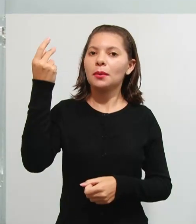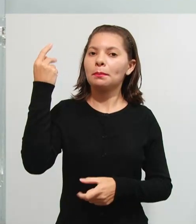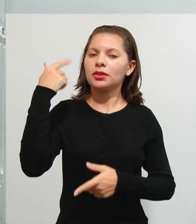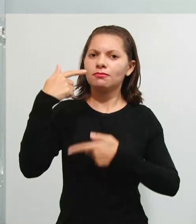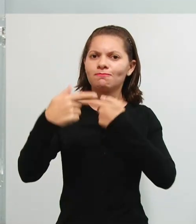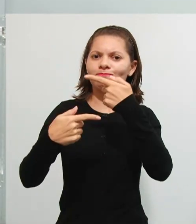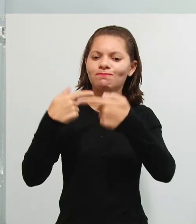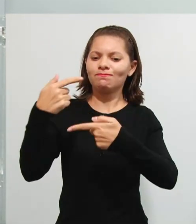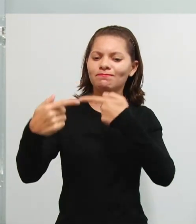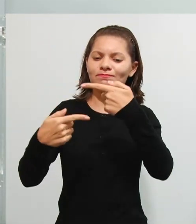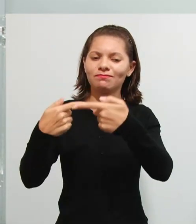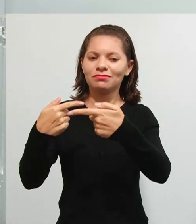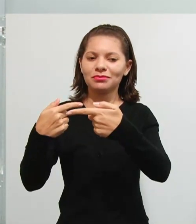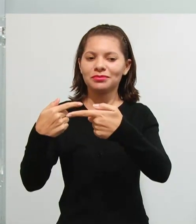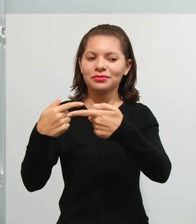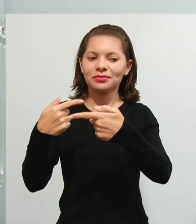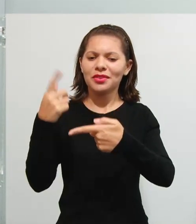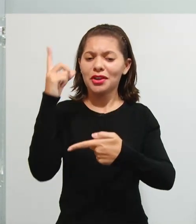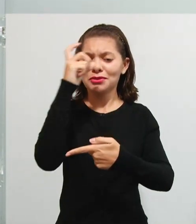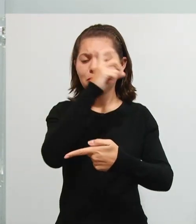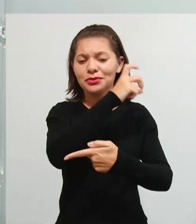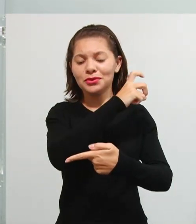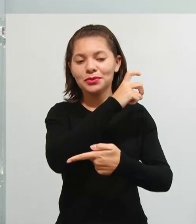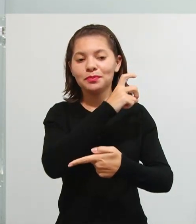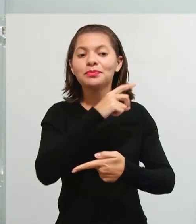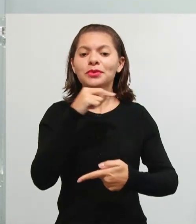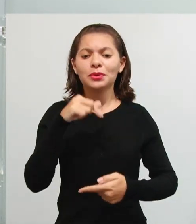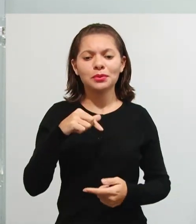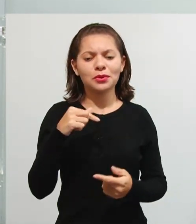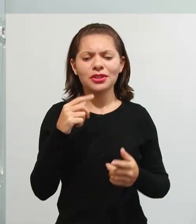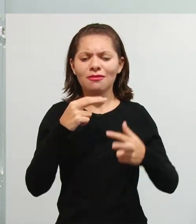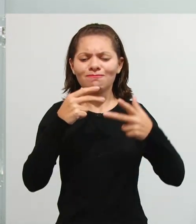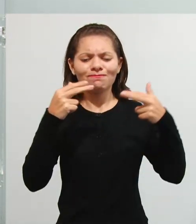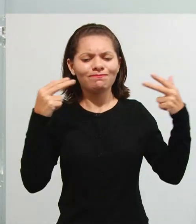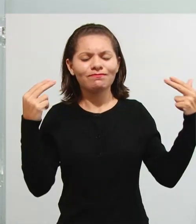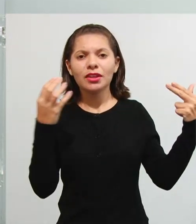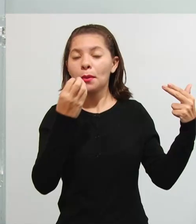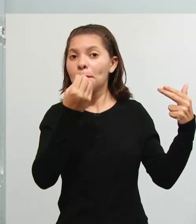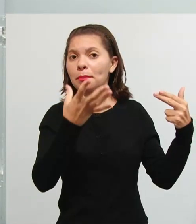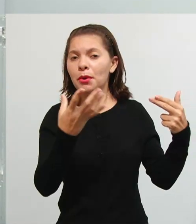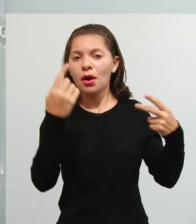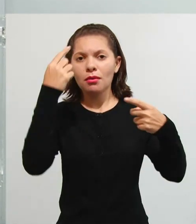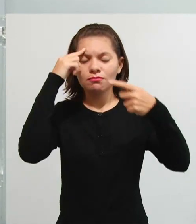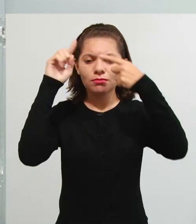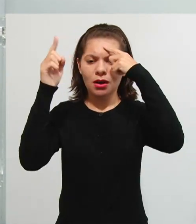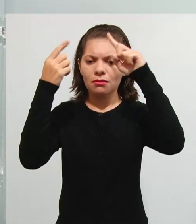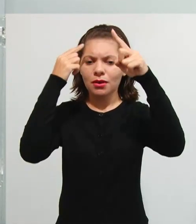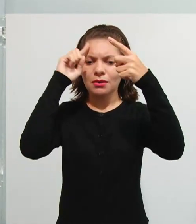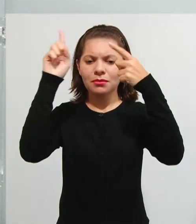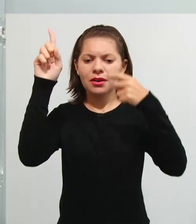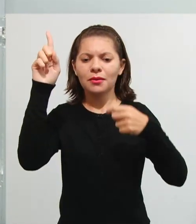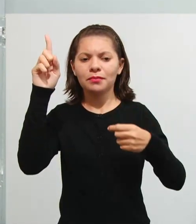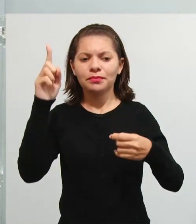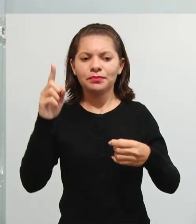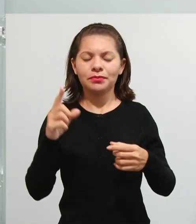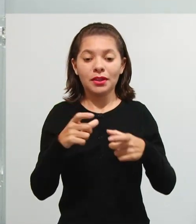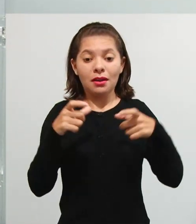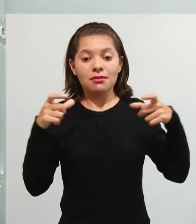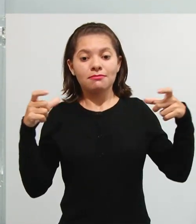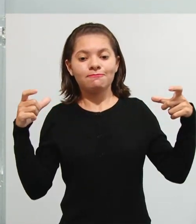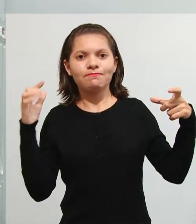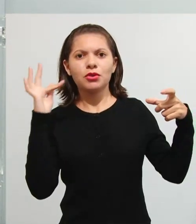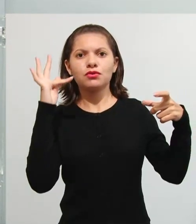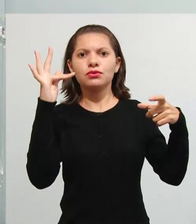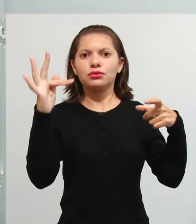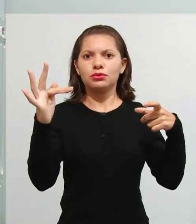Então, essa diversidade ela é boa, ela é produtiva para as organizações. E isso tende a aumentar cada vez mais. A